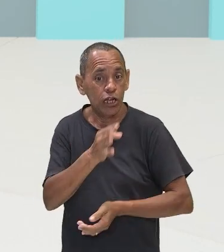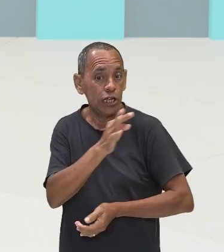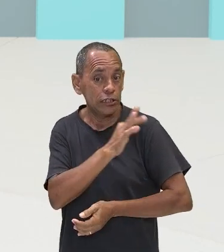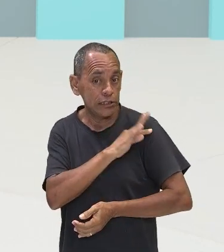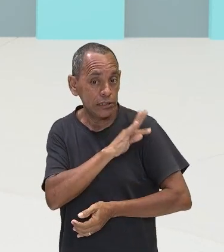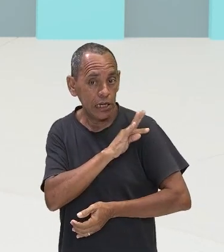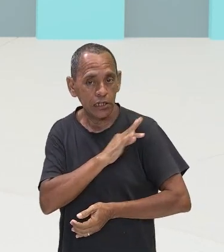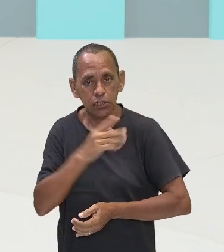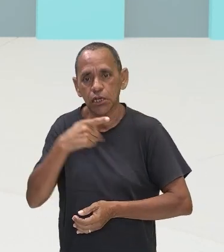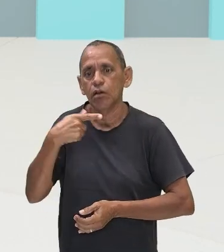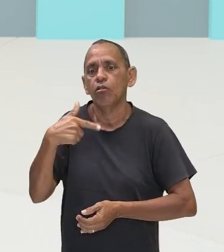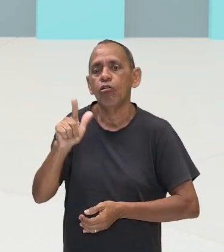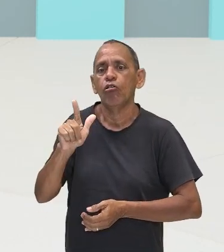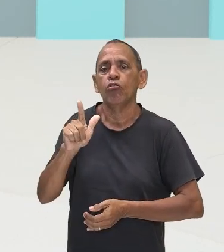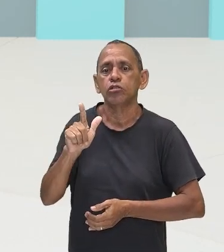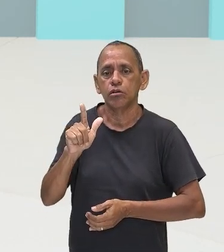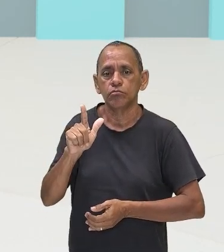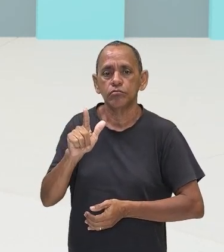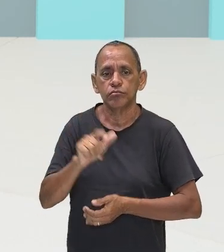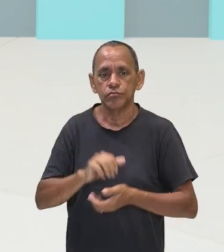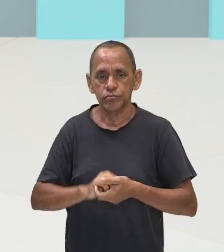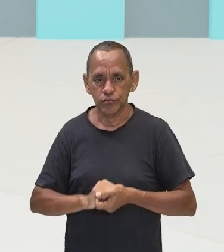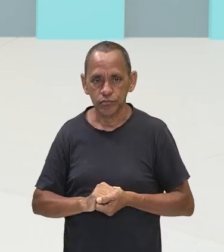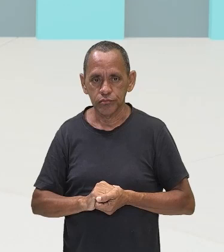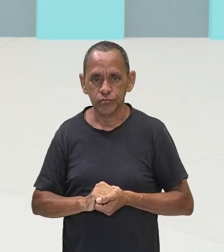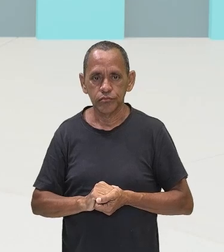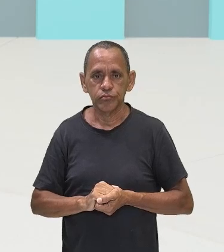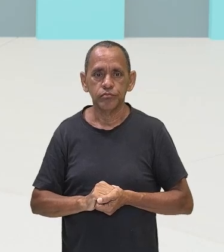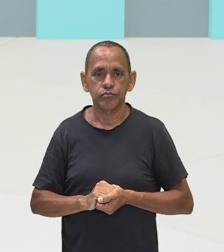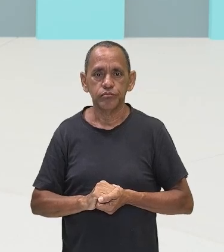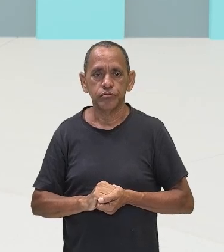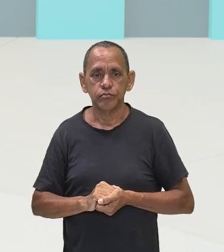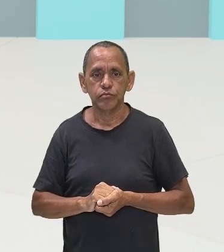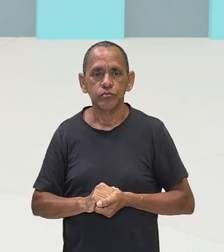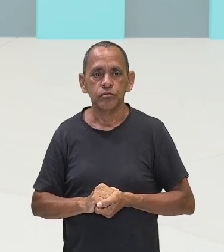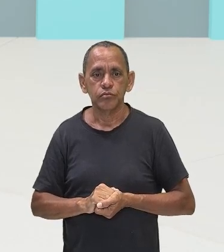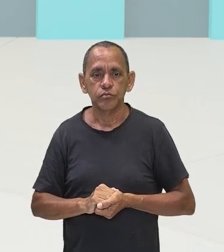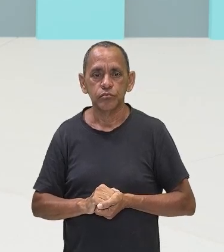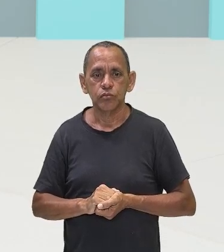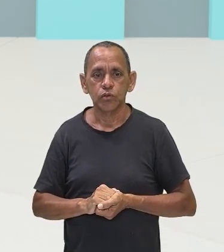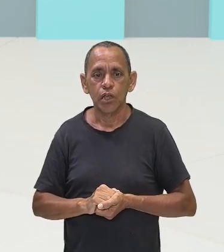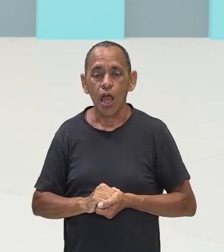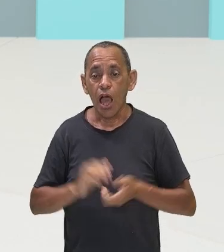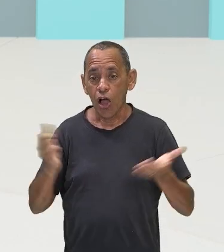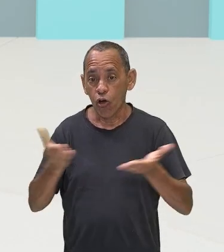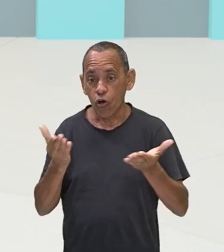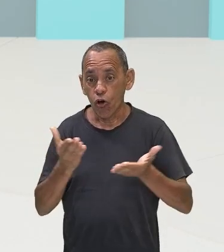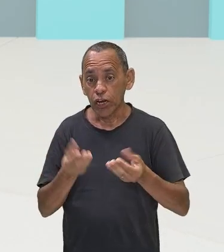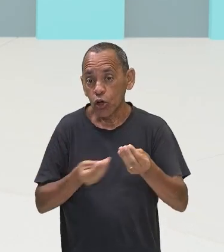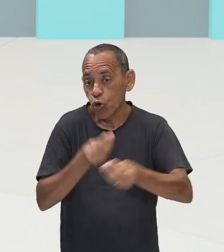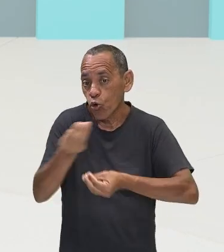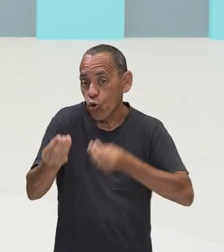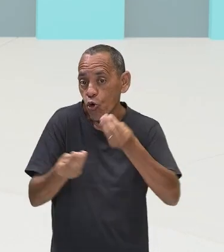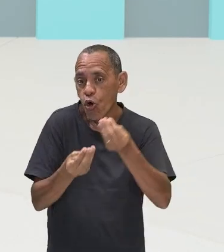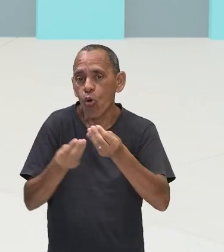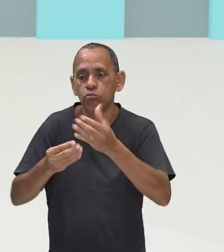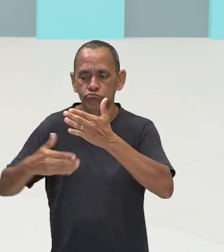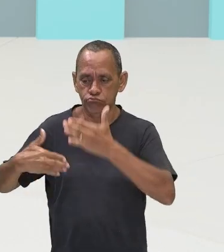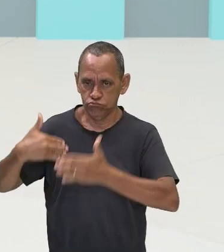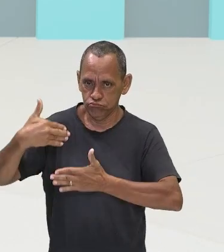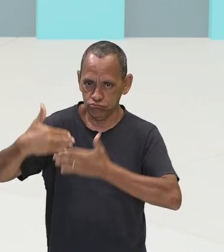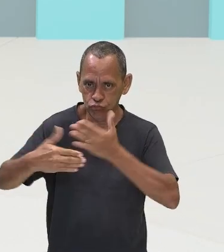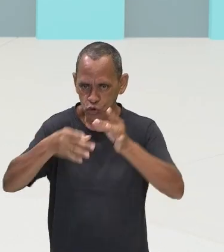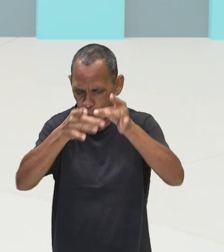enumeração. Agora, eu já não estou falando mais de como iniciar o parágrafo. Agora, estou falando de como eu vou desenvolver a